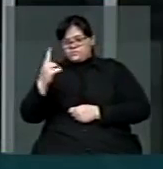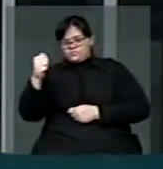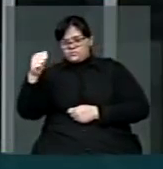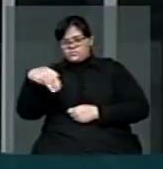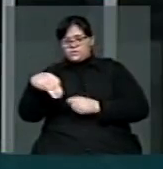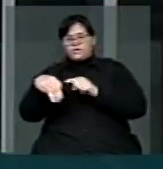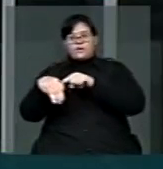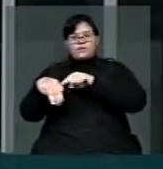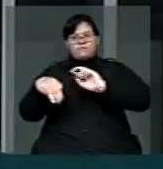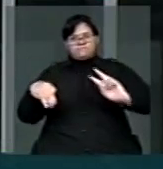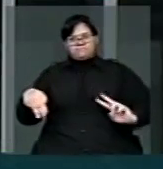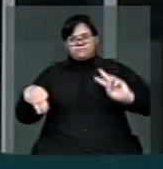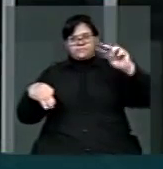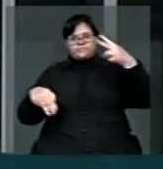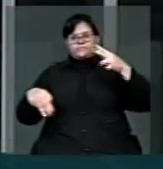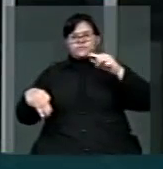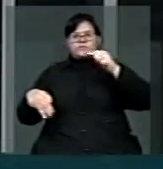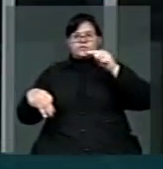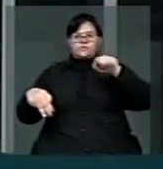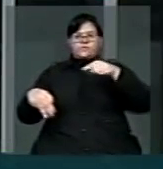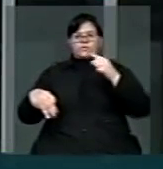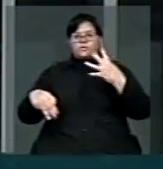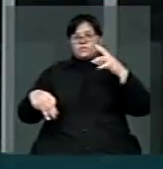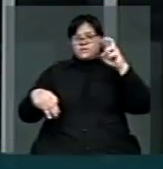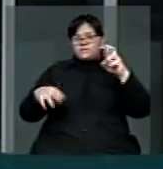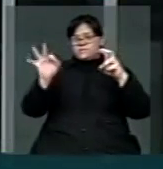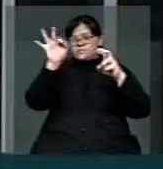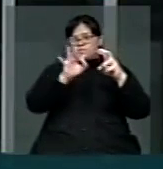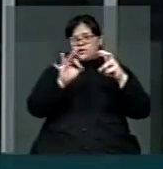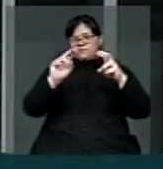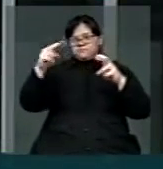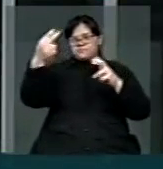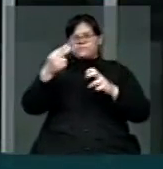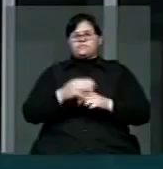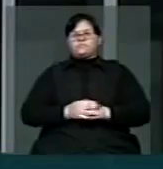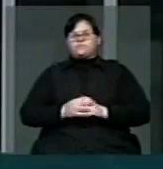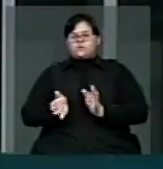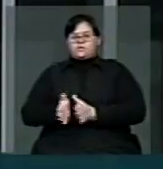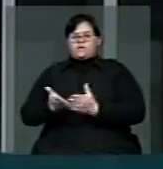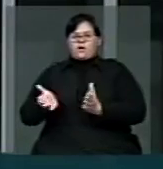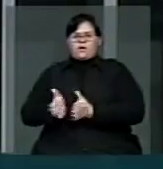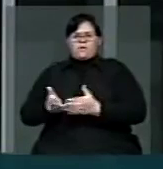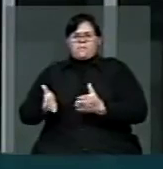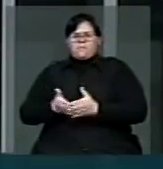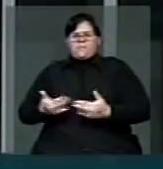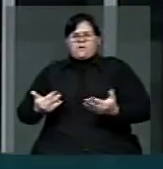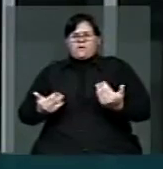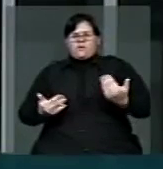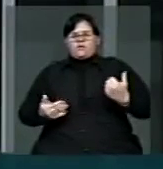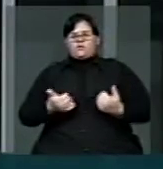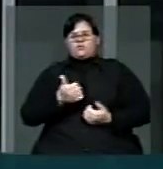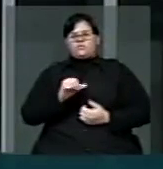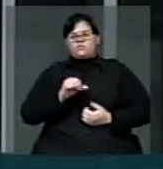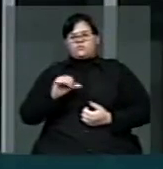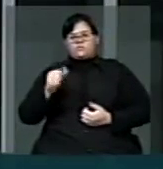47,5% o seu IDHM. Passou de muito baixo desenvolvimento humano em 91, que era de